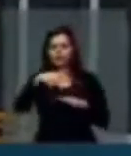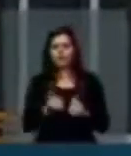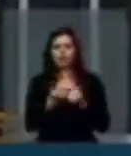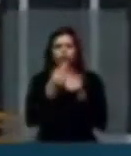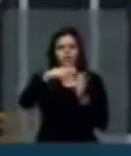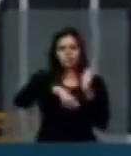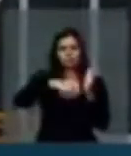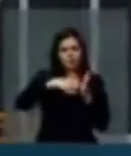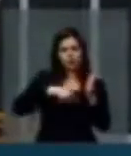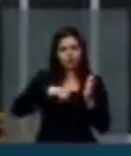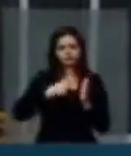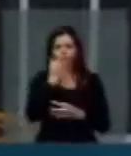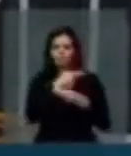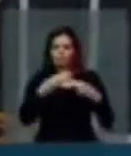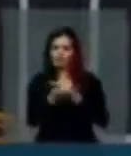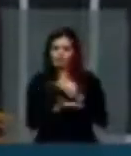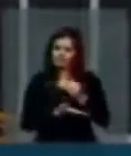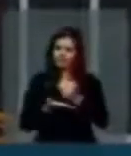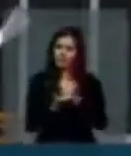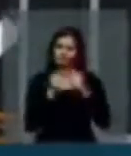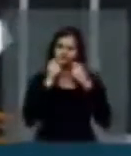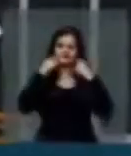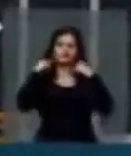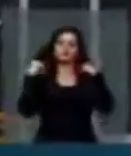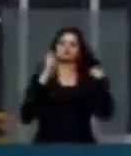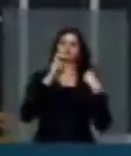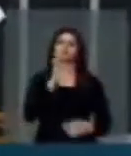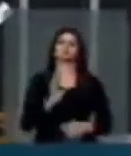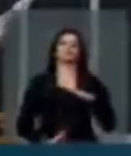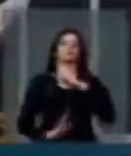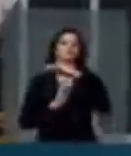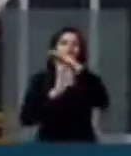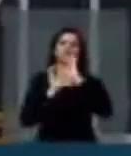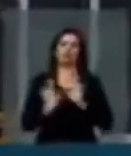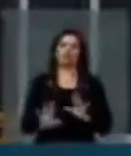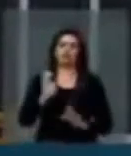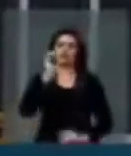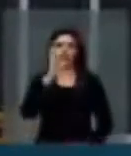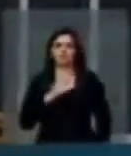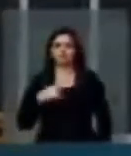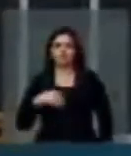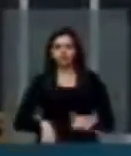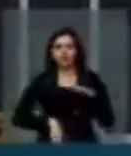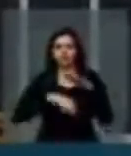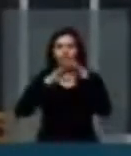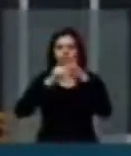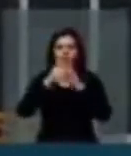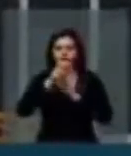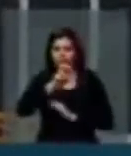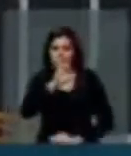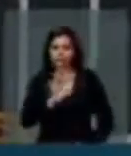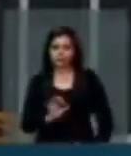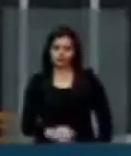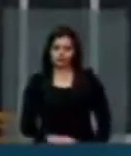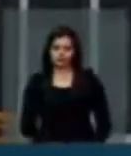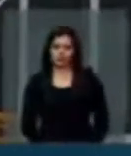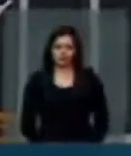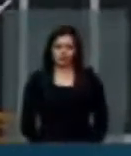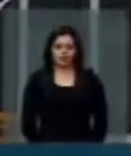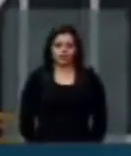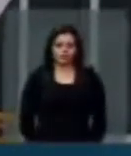de impostos sobre a cesta básica não chega a 5%. E no Brasil chega a 15% o valor